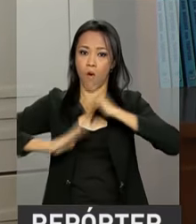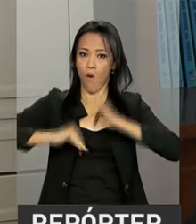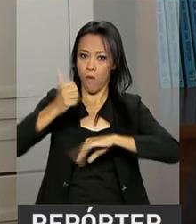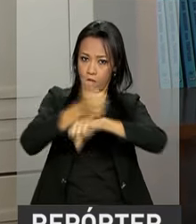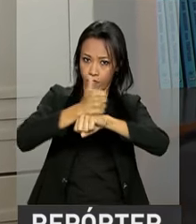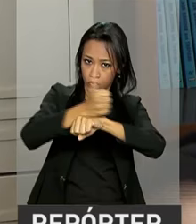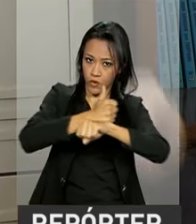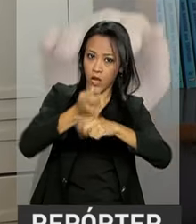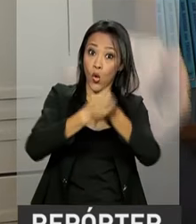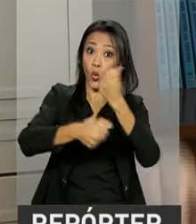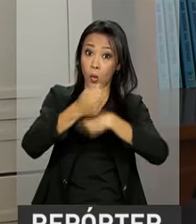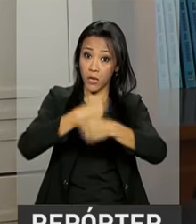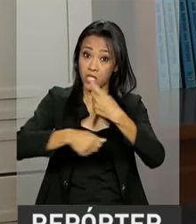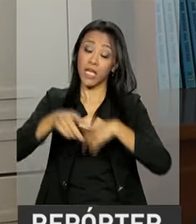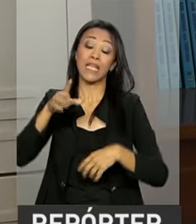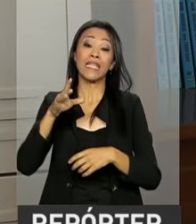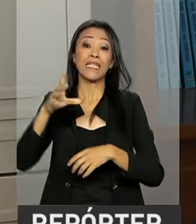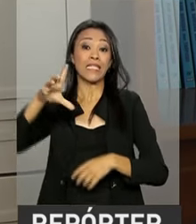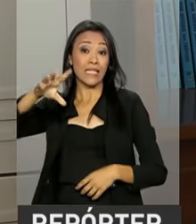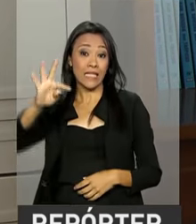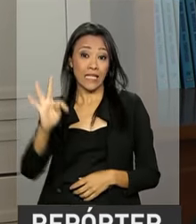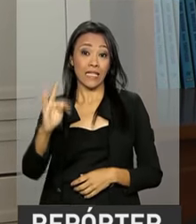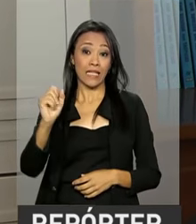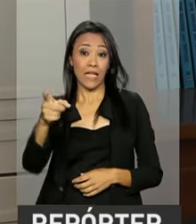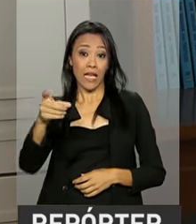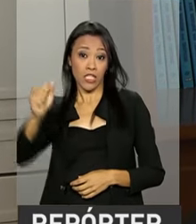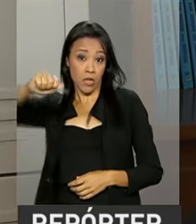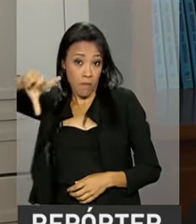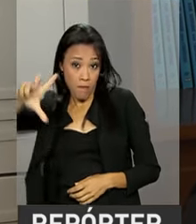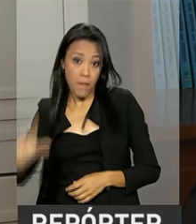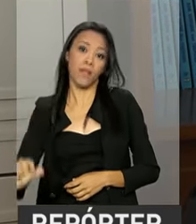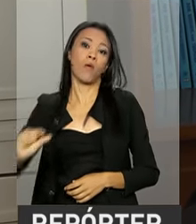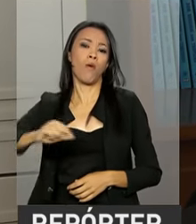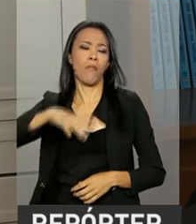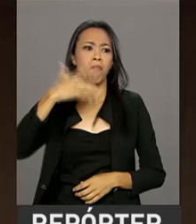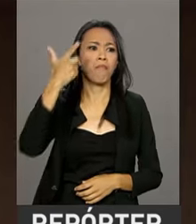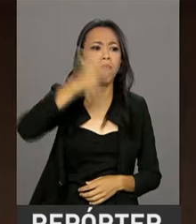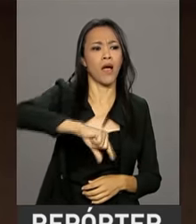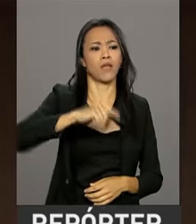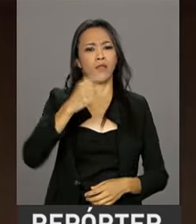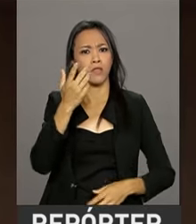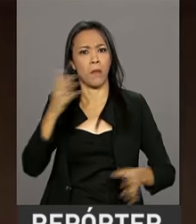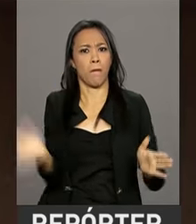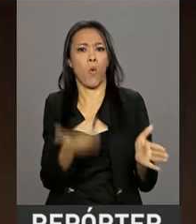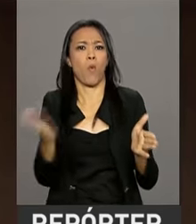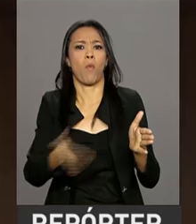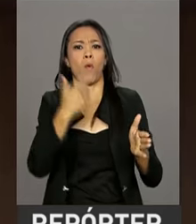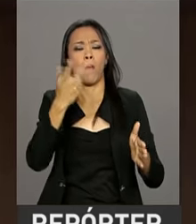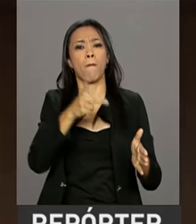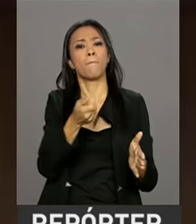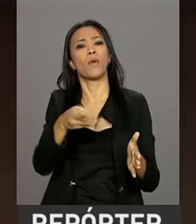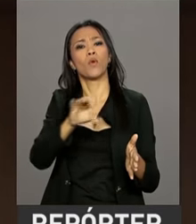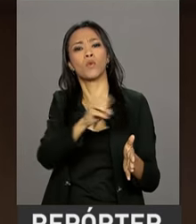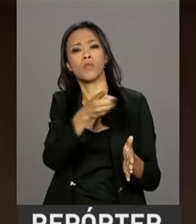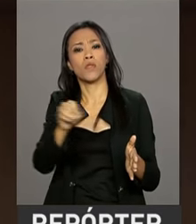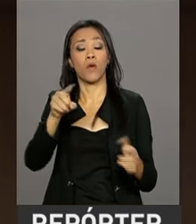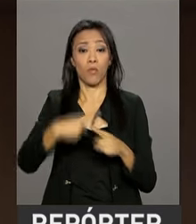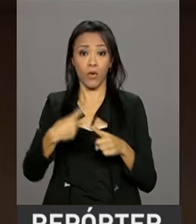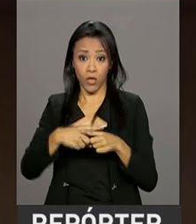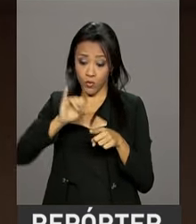menores significam maior consumir mais produção em todos os setores isso porque com juros acessíveis